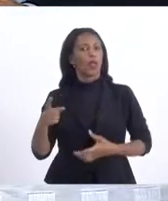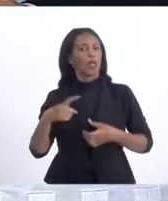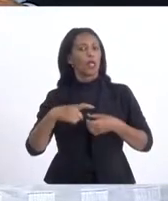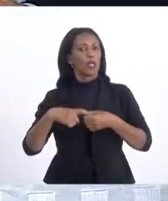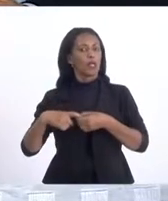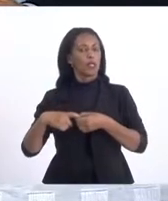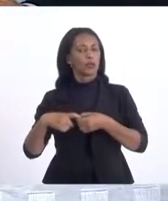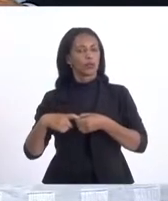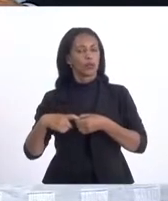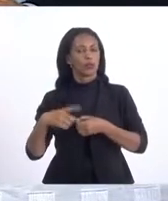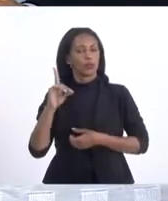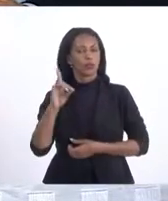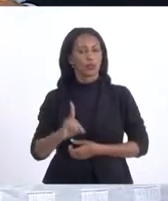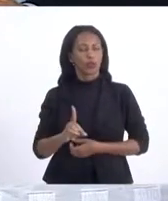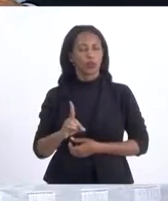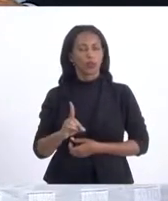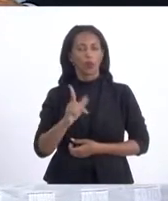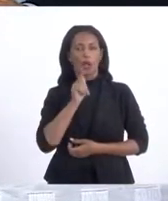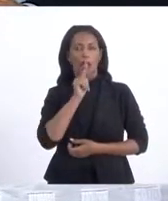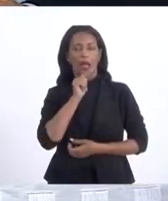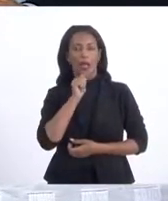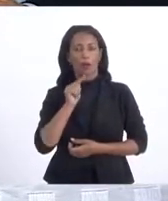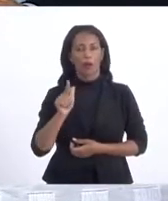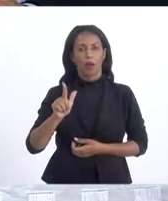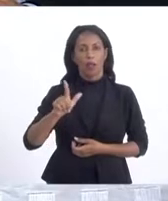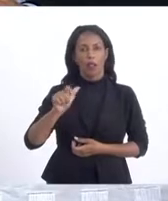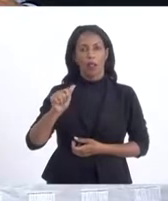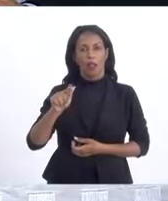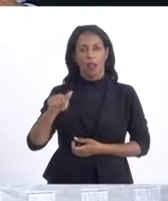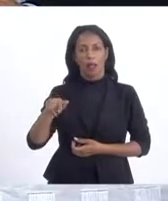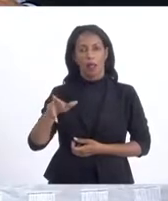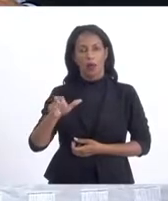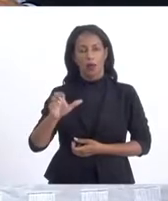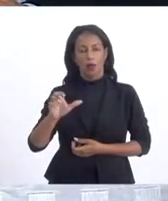Lacqua. Por favor, Marcelo.